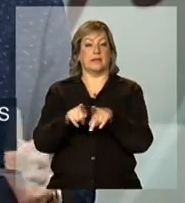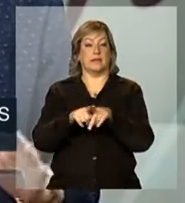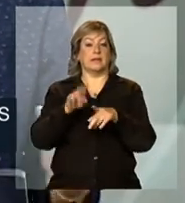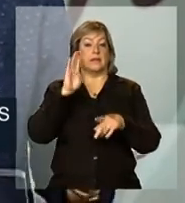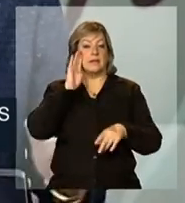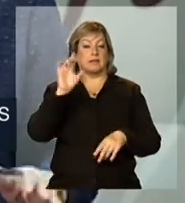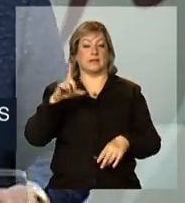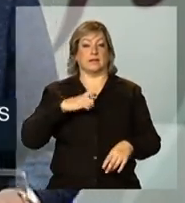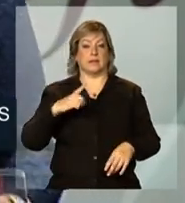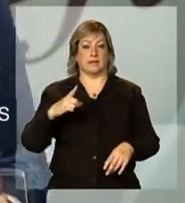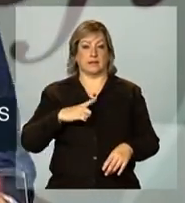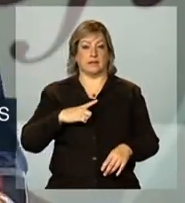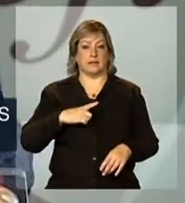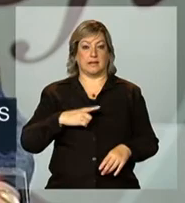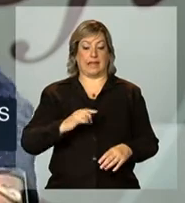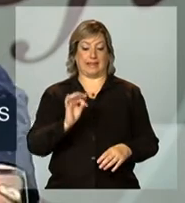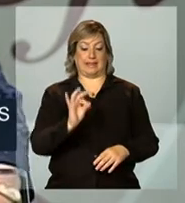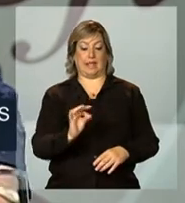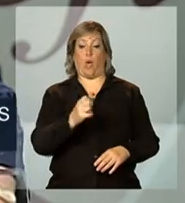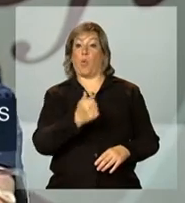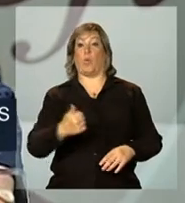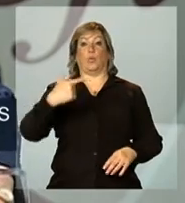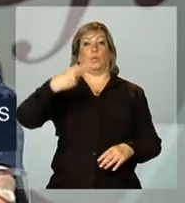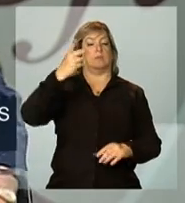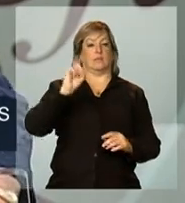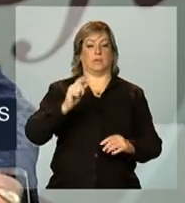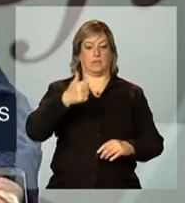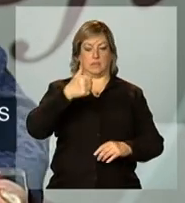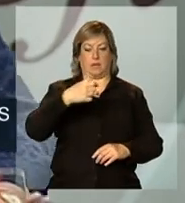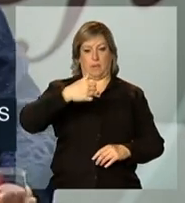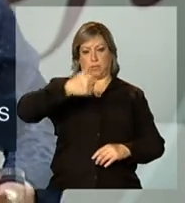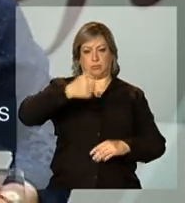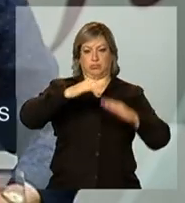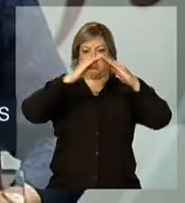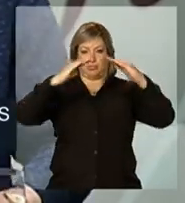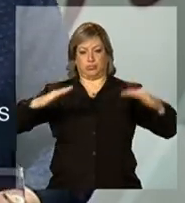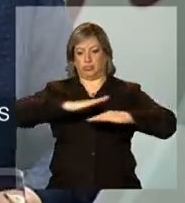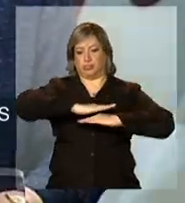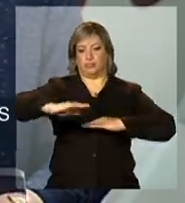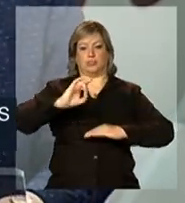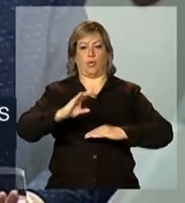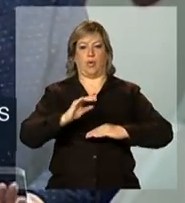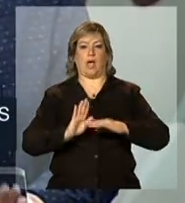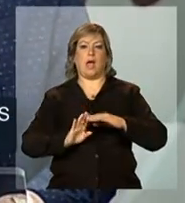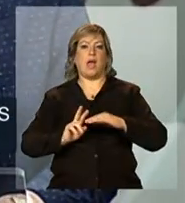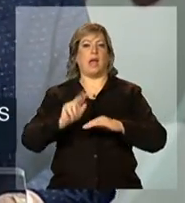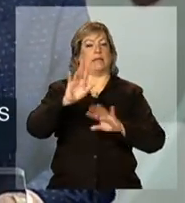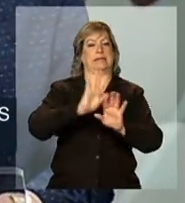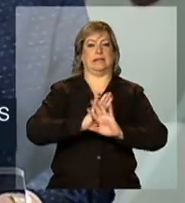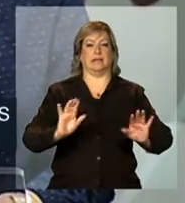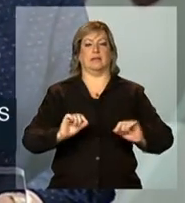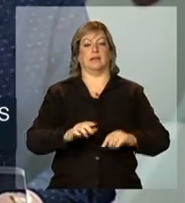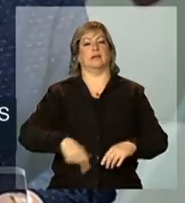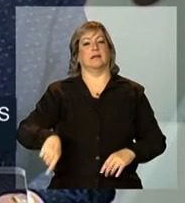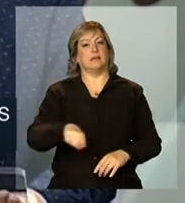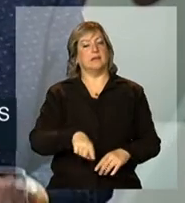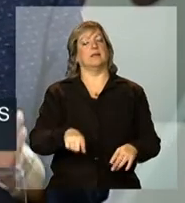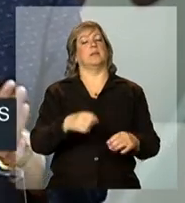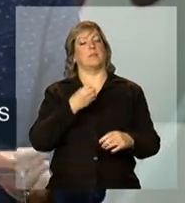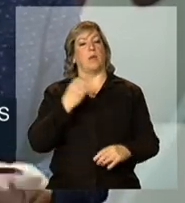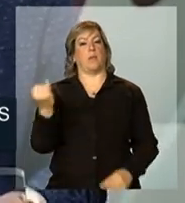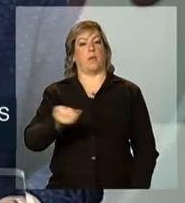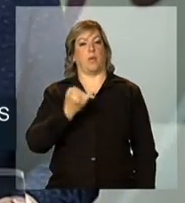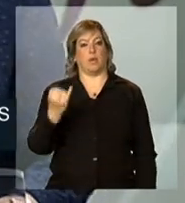piso térreo. Promovemos a desoneração de PIS e COFINS de produtos de tecnologia assistiva, o que eu